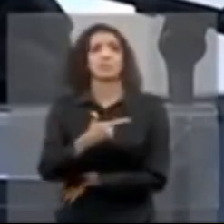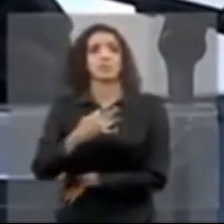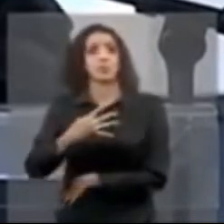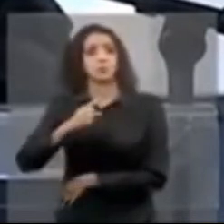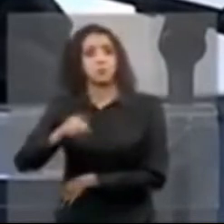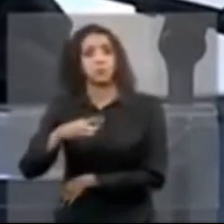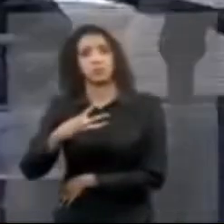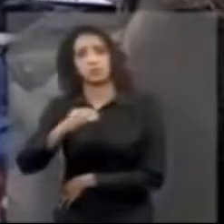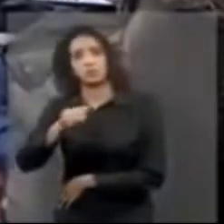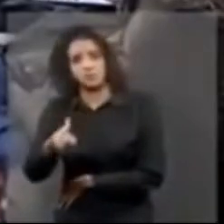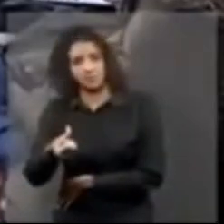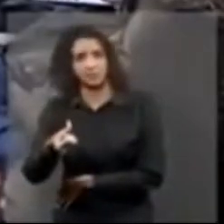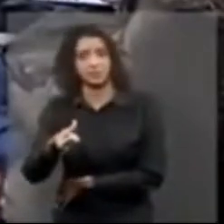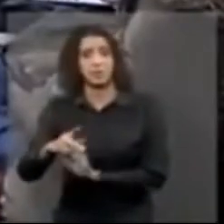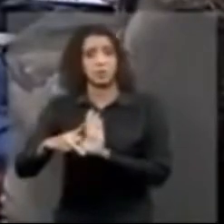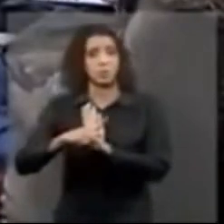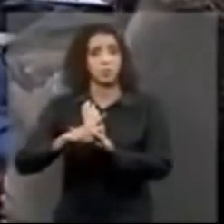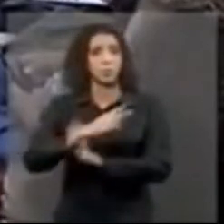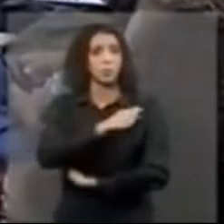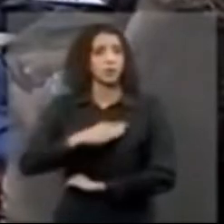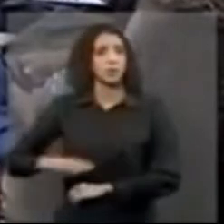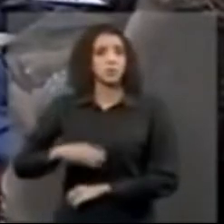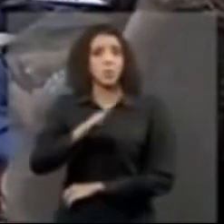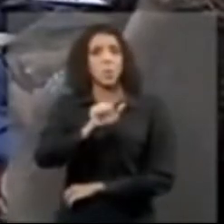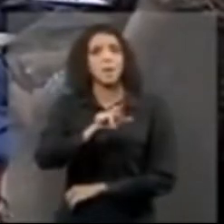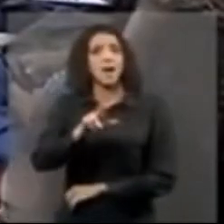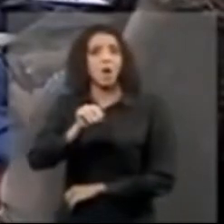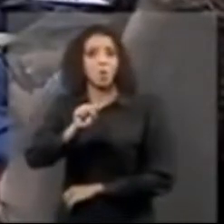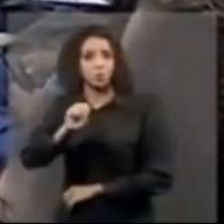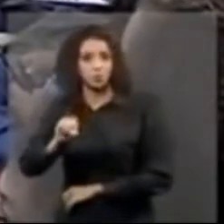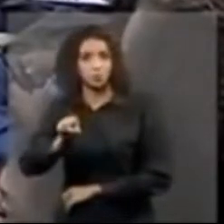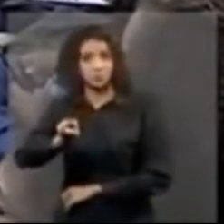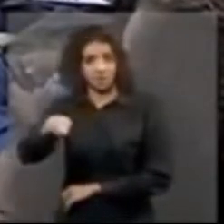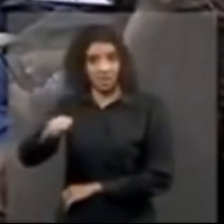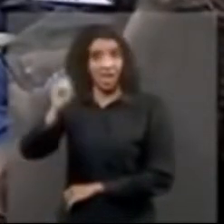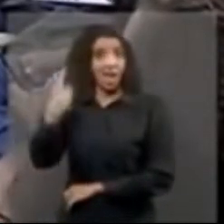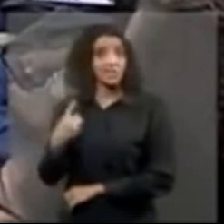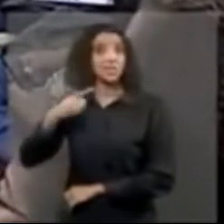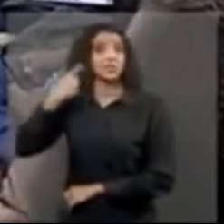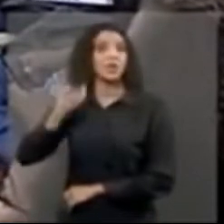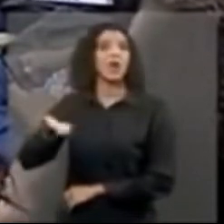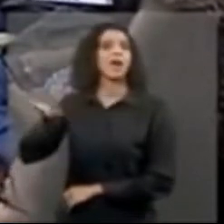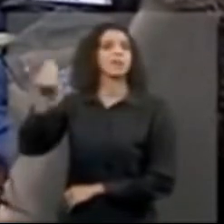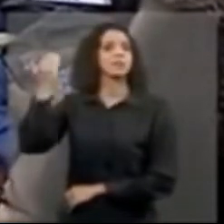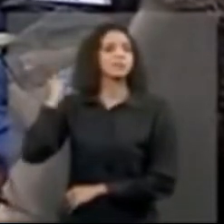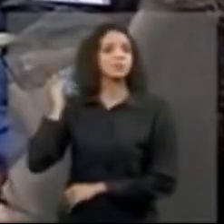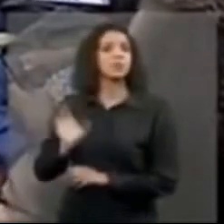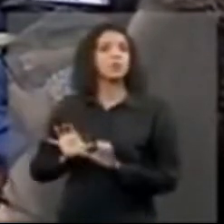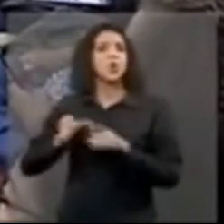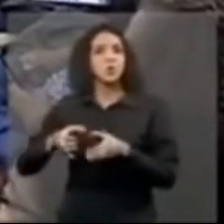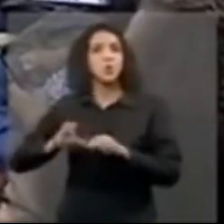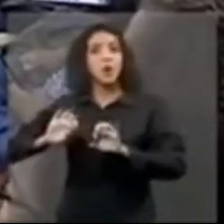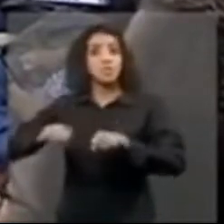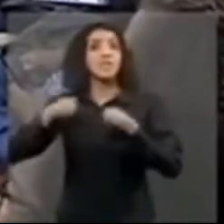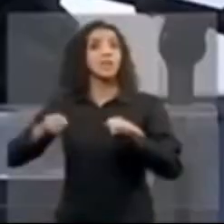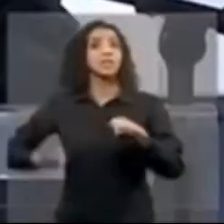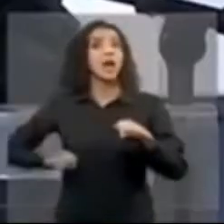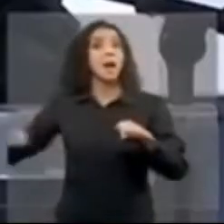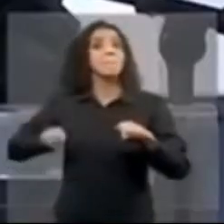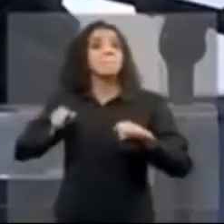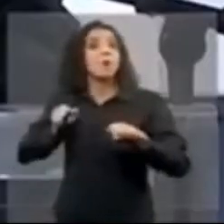124.306, redigido pelo ministro Barroso, ex-advogado de organizações que defendem a despenalização do